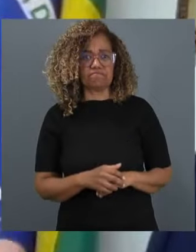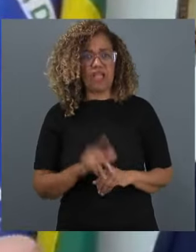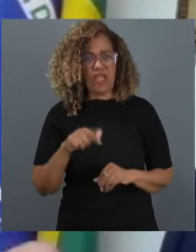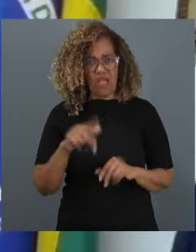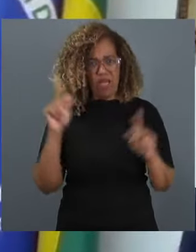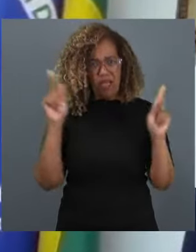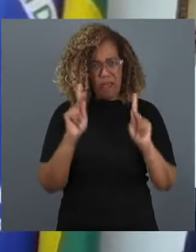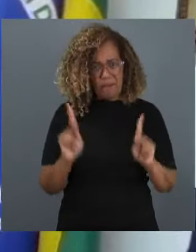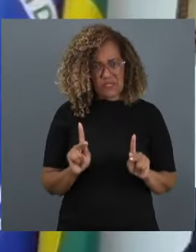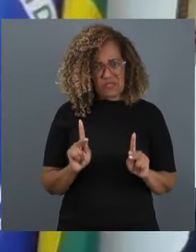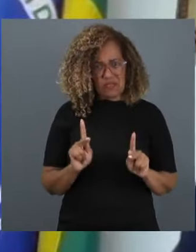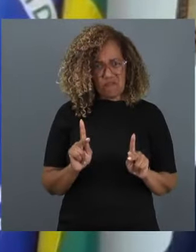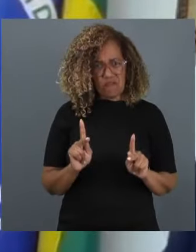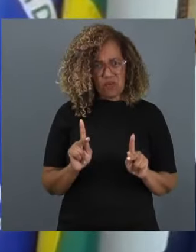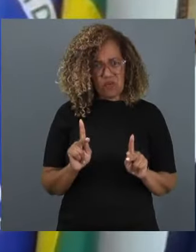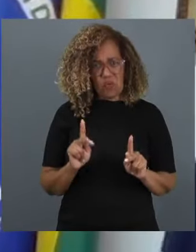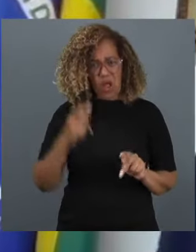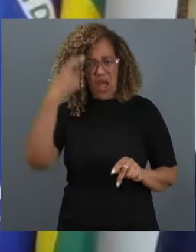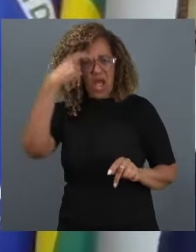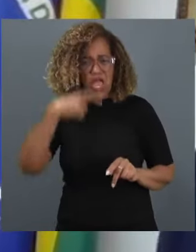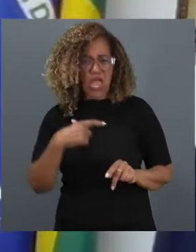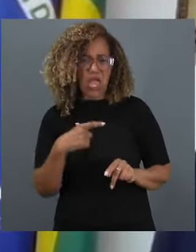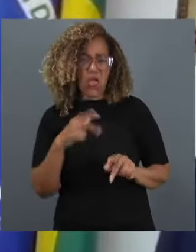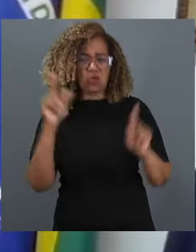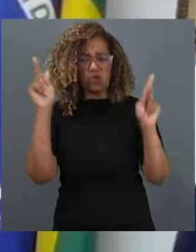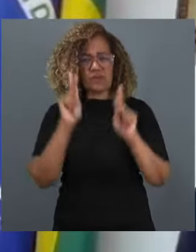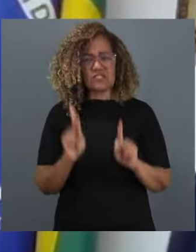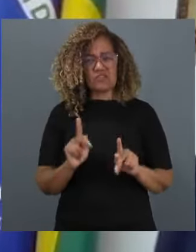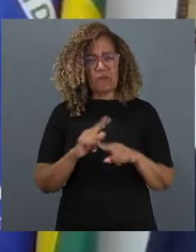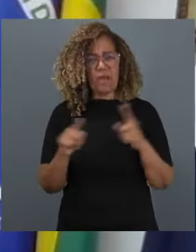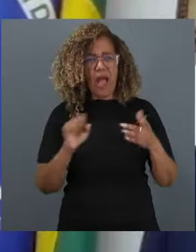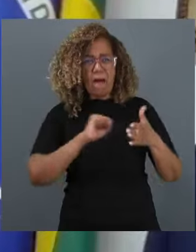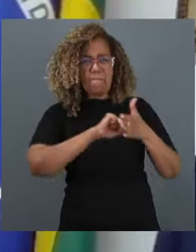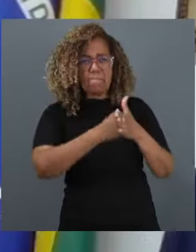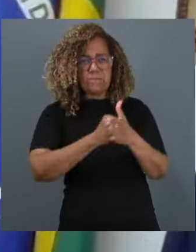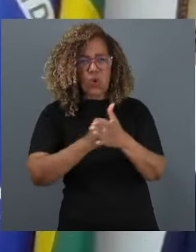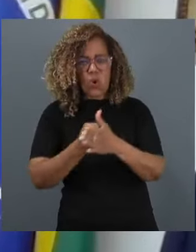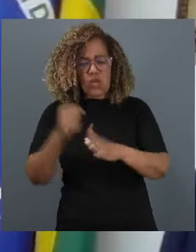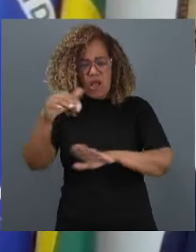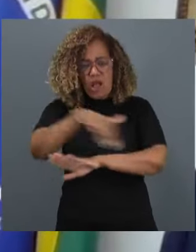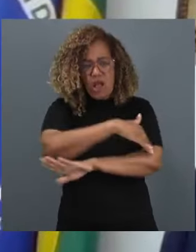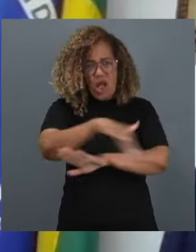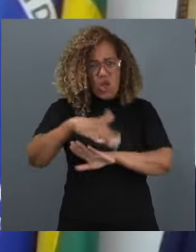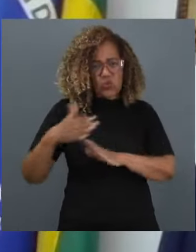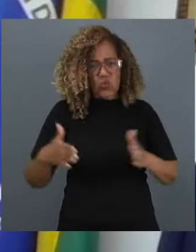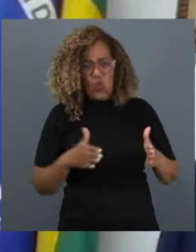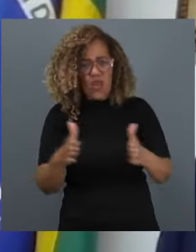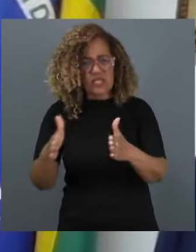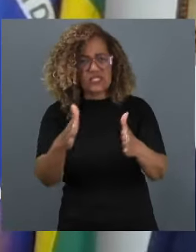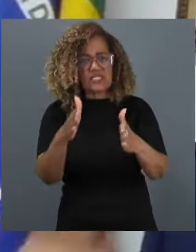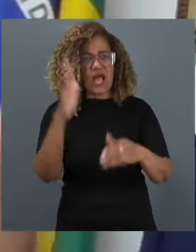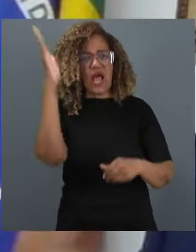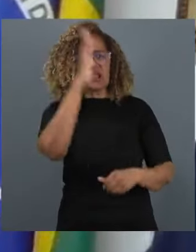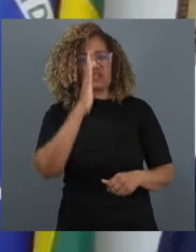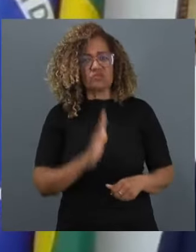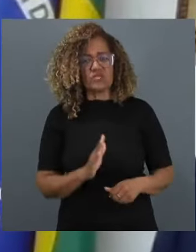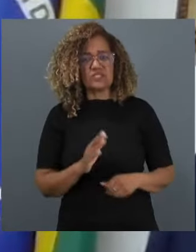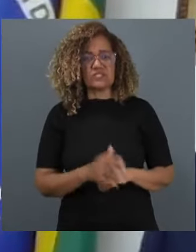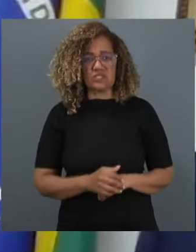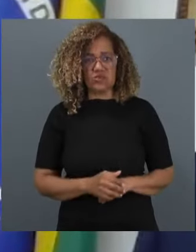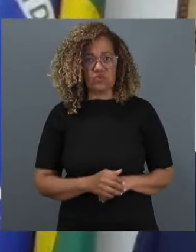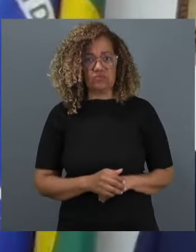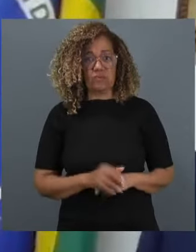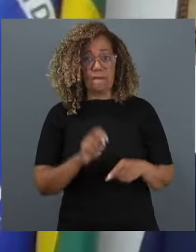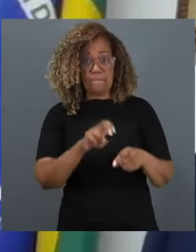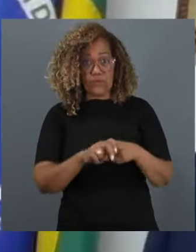pacífico, eu estou pacificamente bloqueando as estradas do Brasil. Esse veto